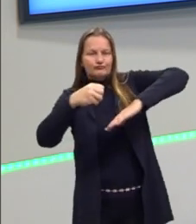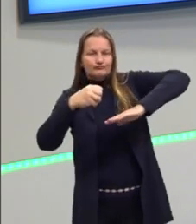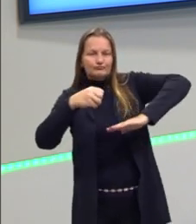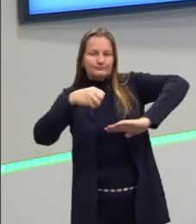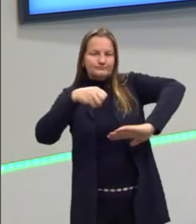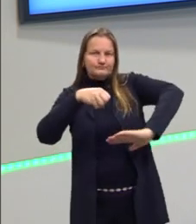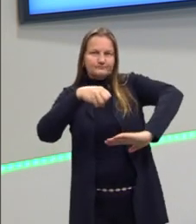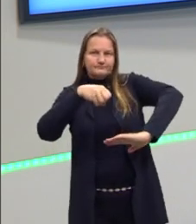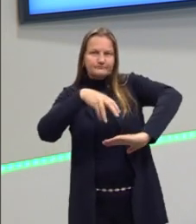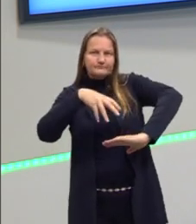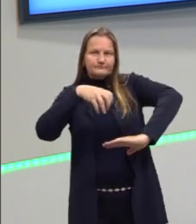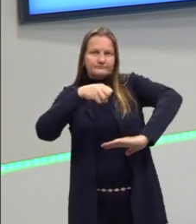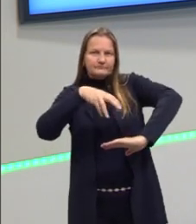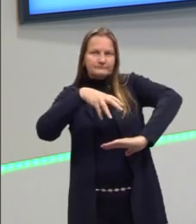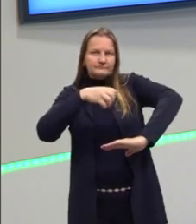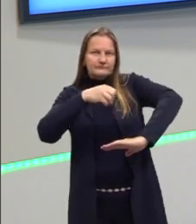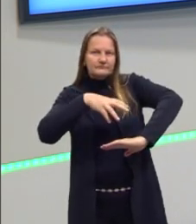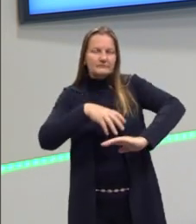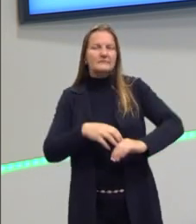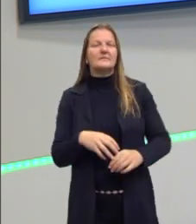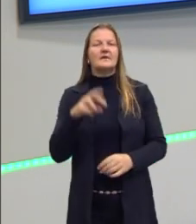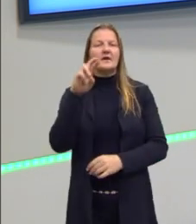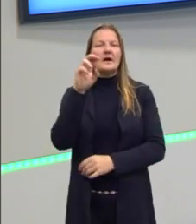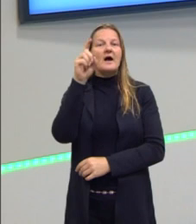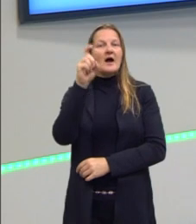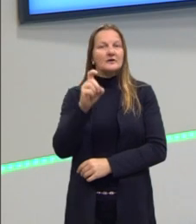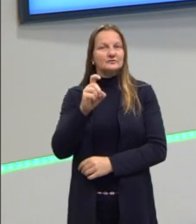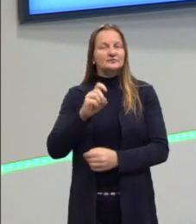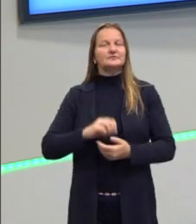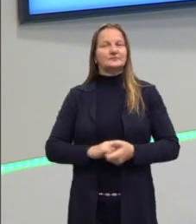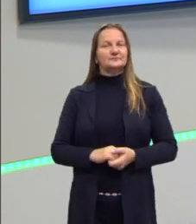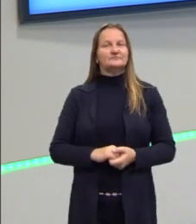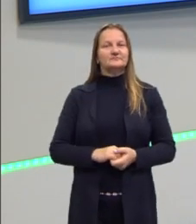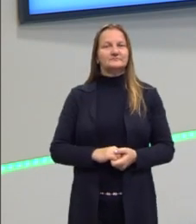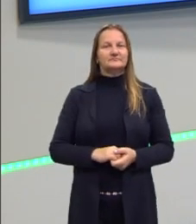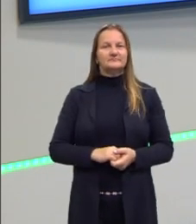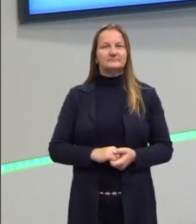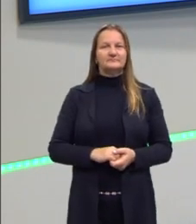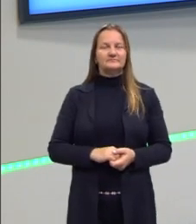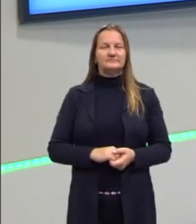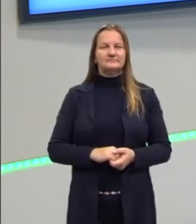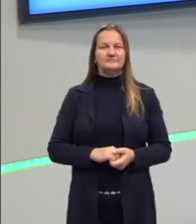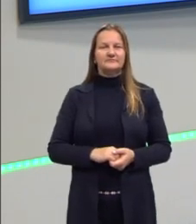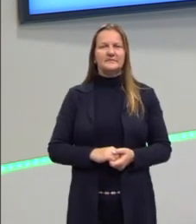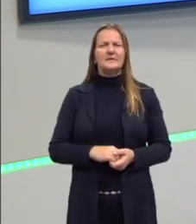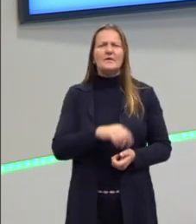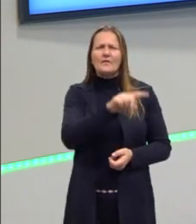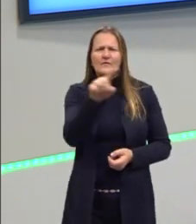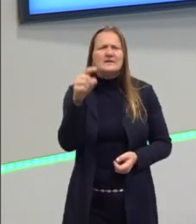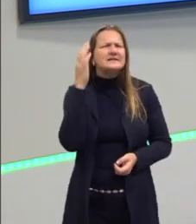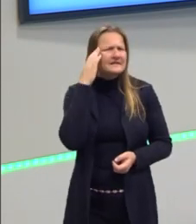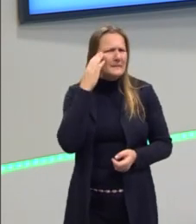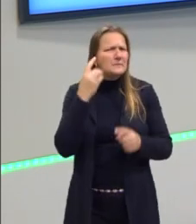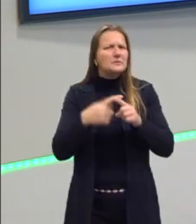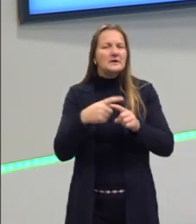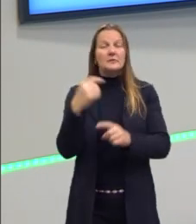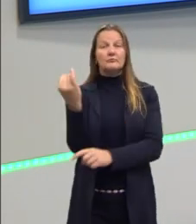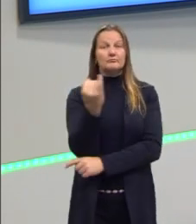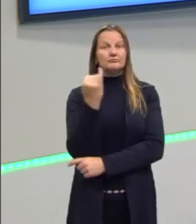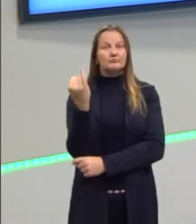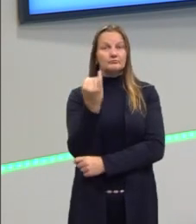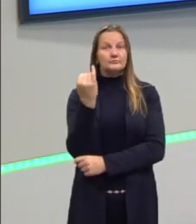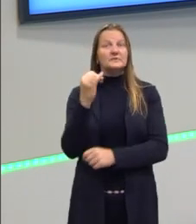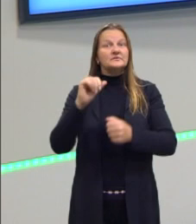acompanhar o meu problema fazer várias vezes um raio-x Então você sabe a importância